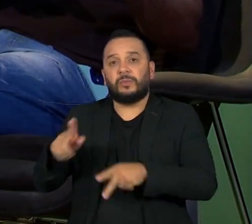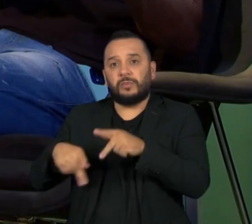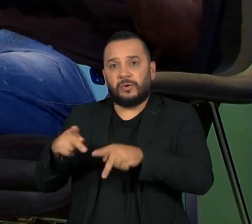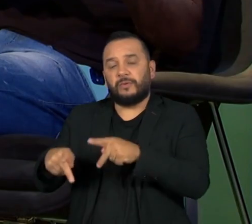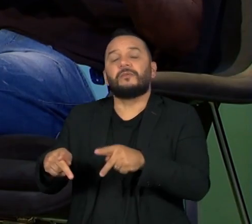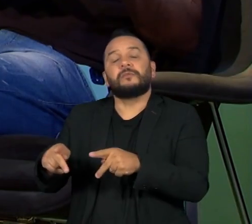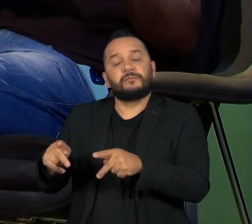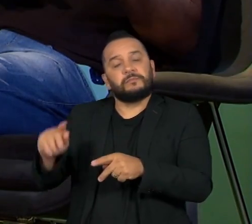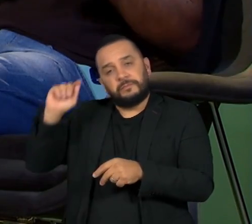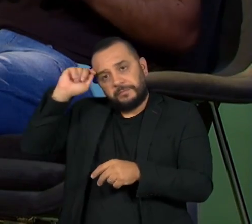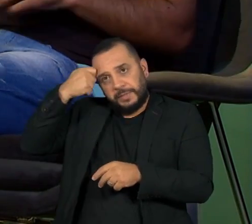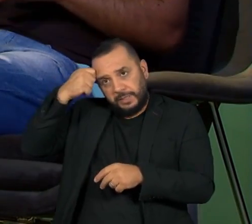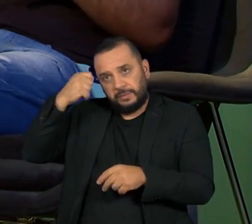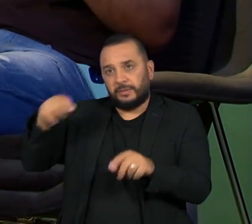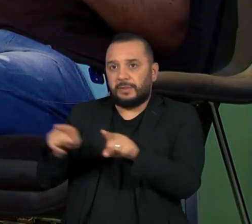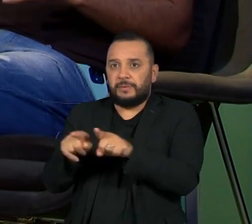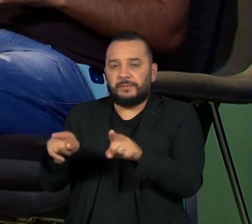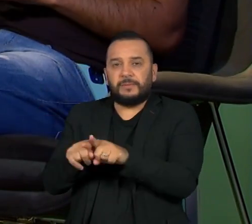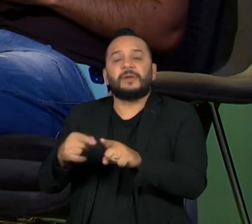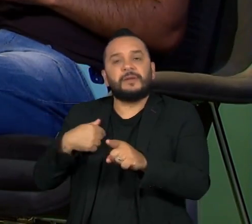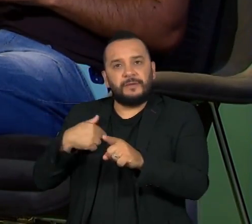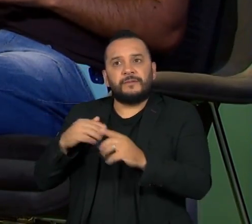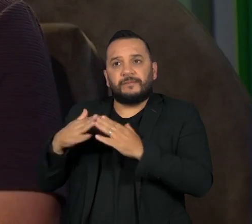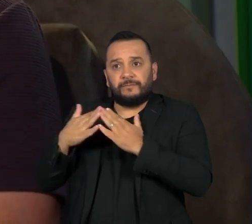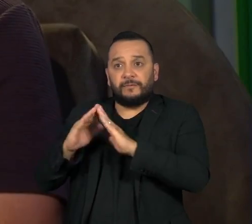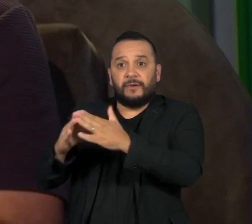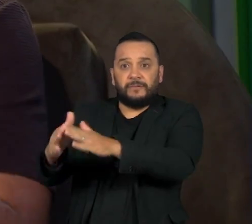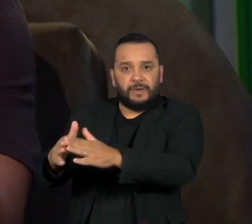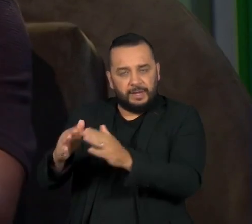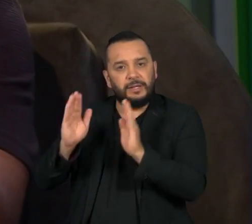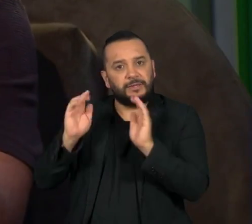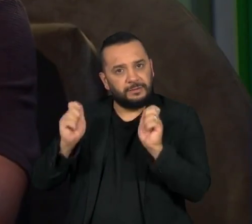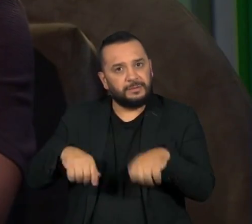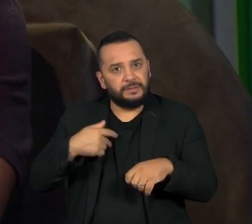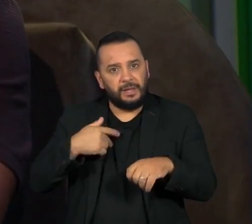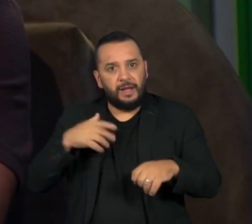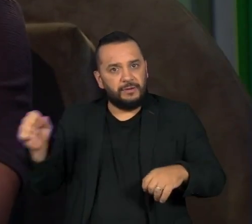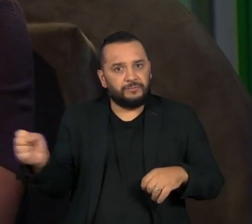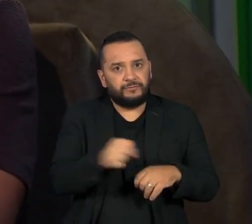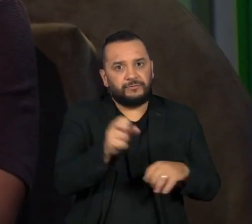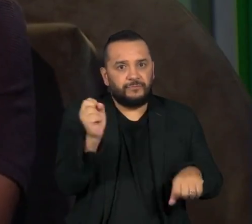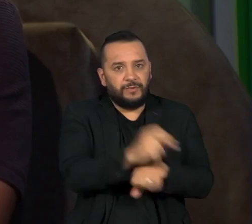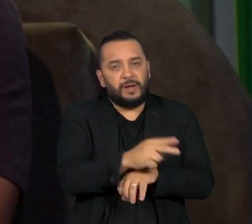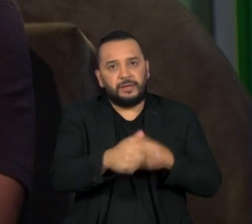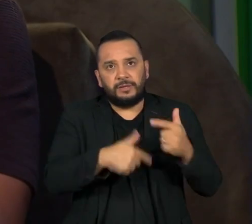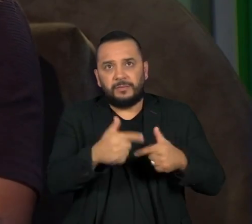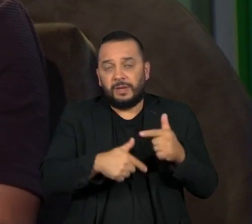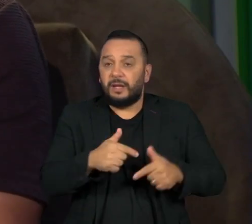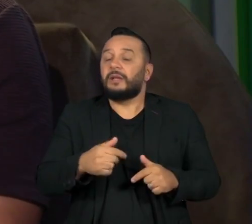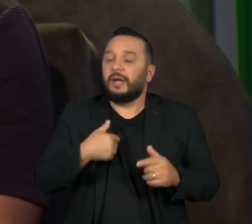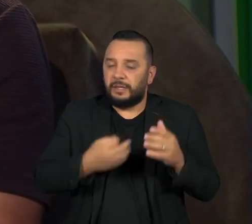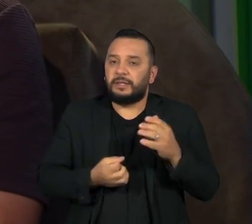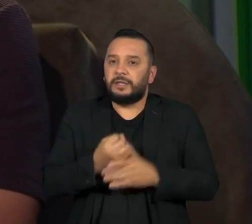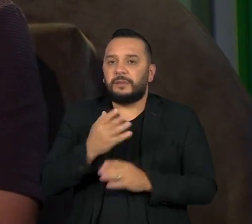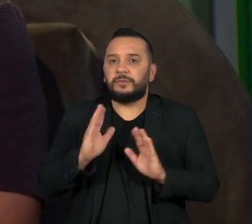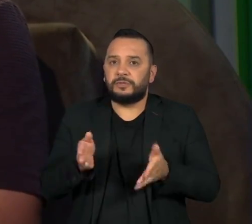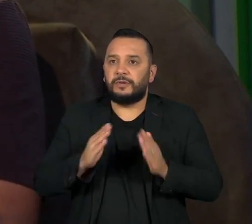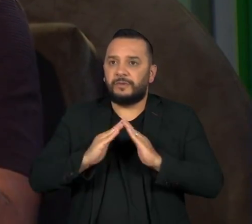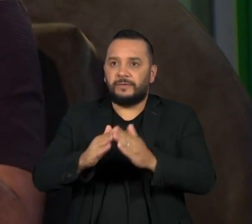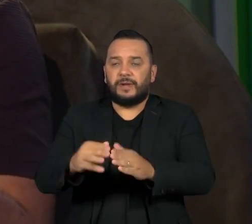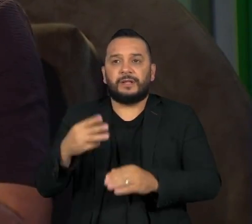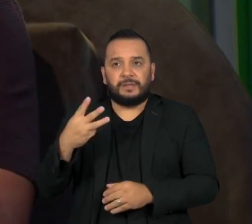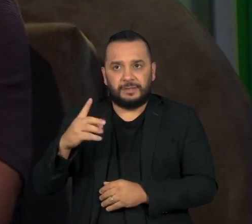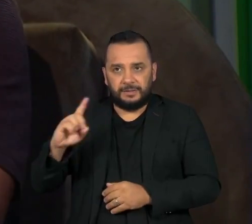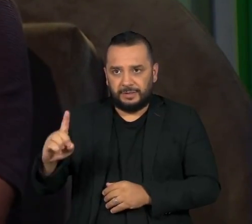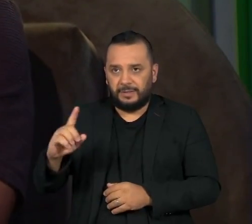de oportunidades de emprego através de acordo de cooperação e escalar essa solução chamada Favela 3D, que combate a pobreza em